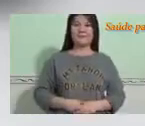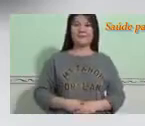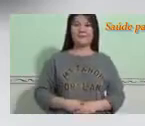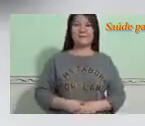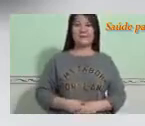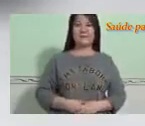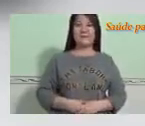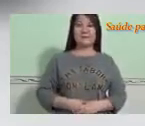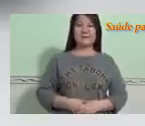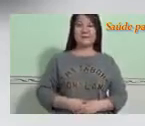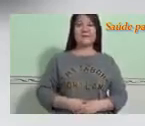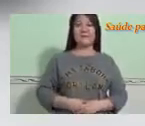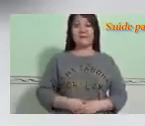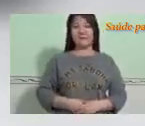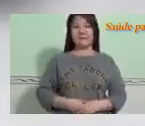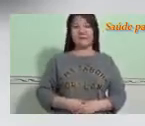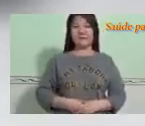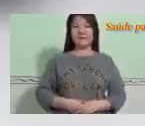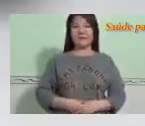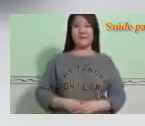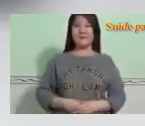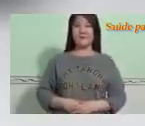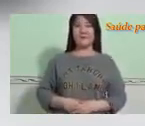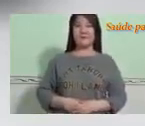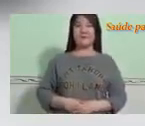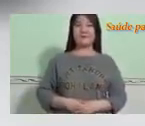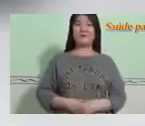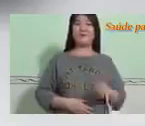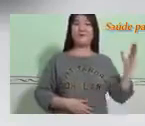Enquanto isso, veja o que tem de disponível para o tratamento da